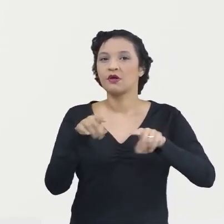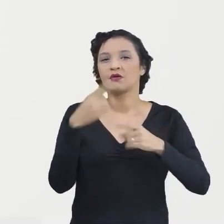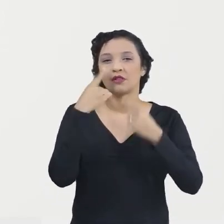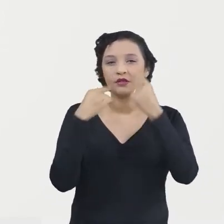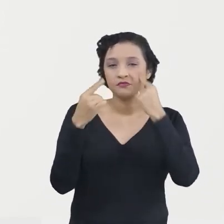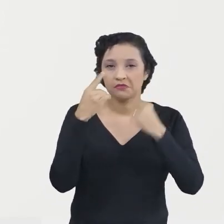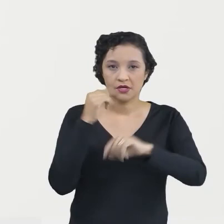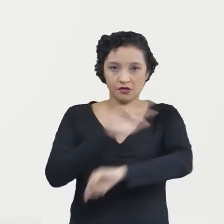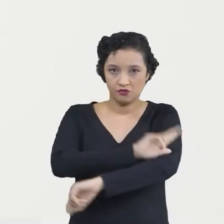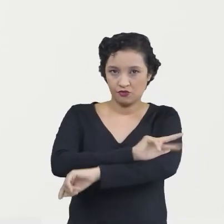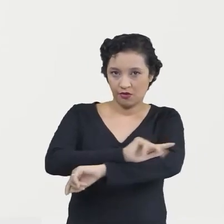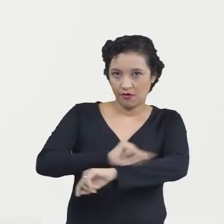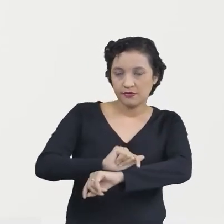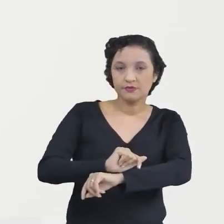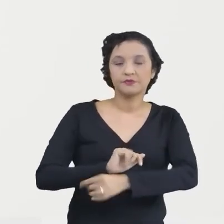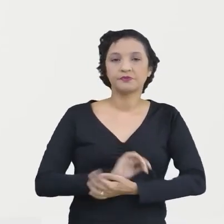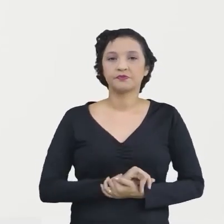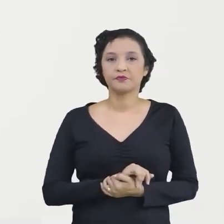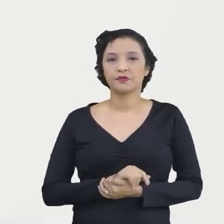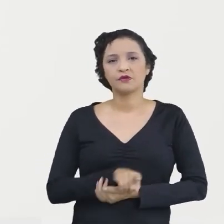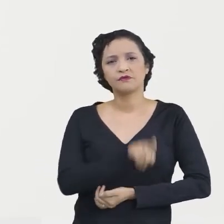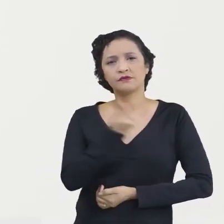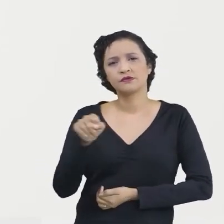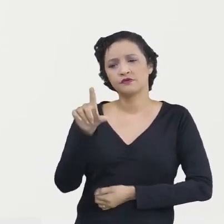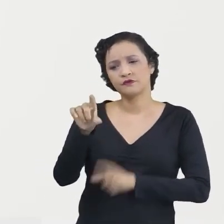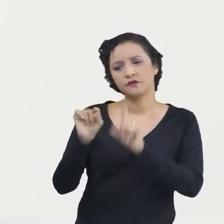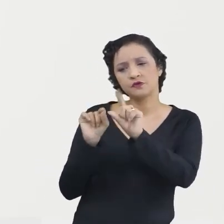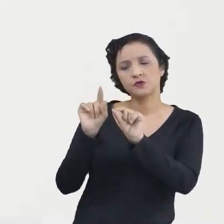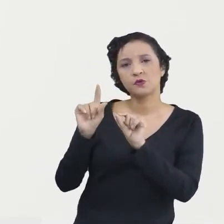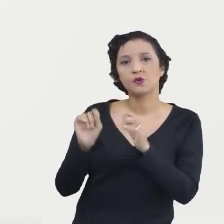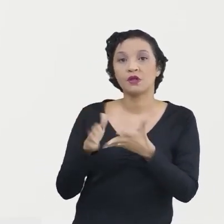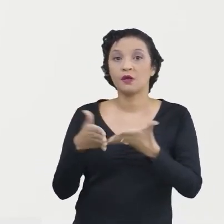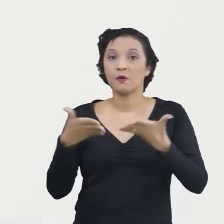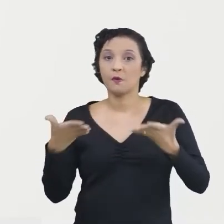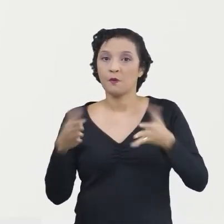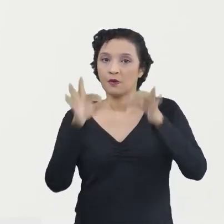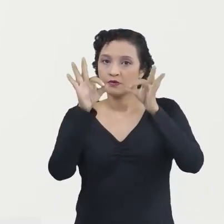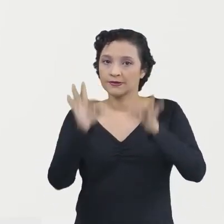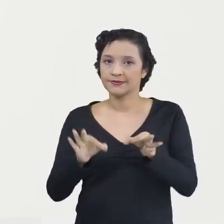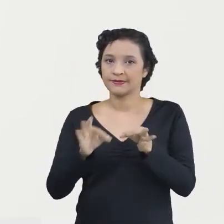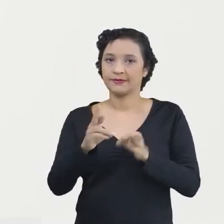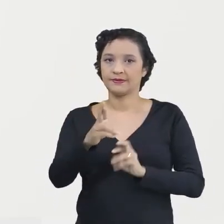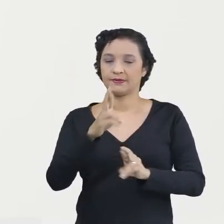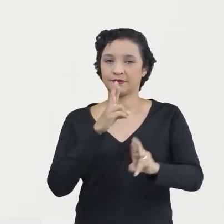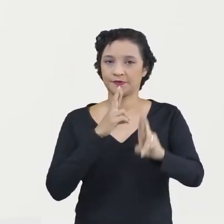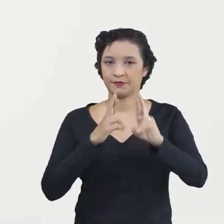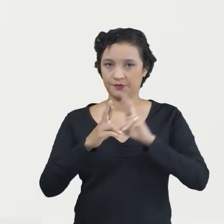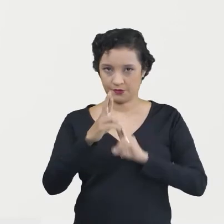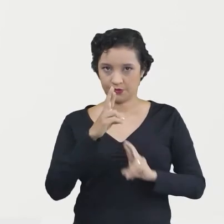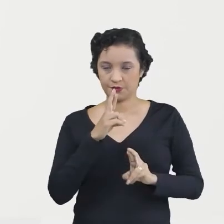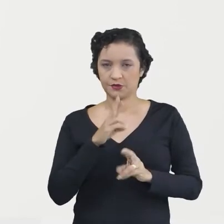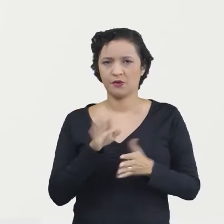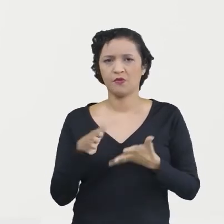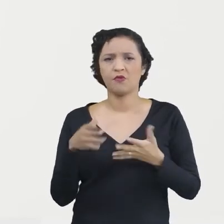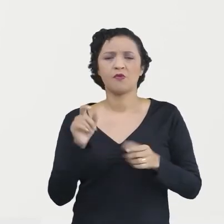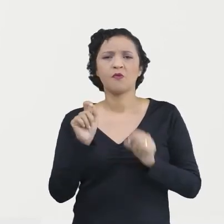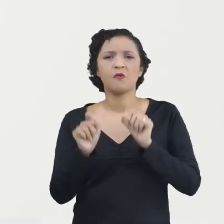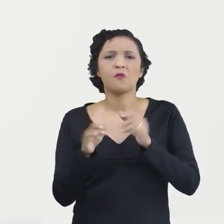que marcar a alternativa que mais se aproximava da expressão que o autor queria